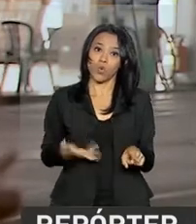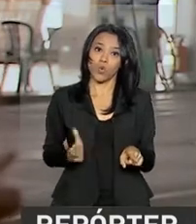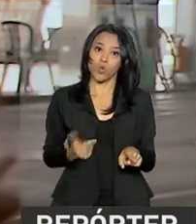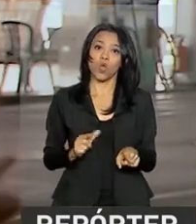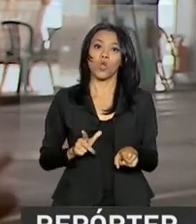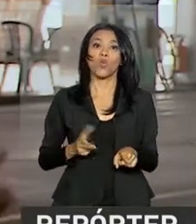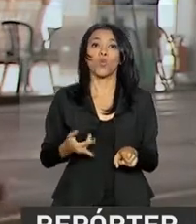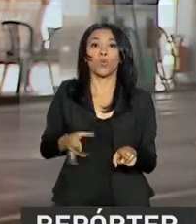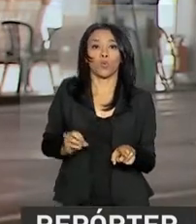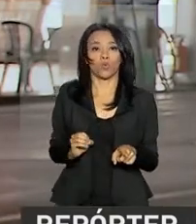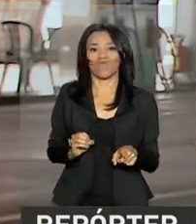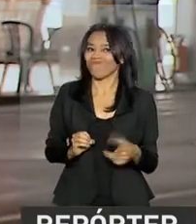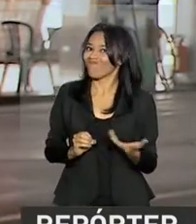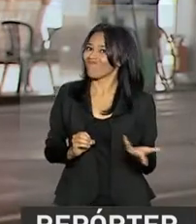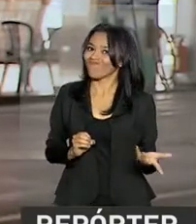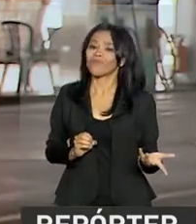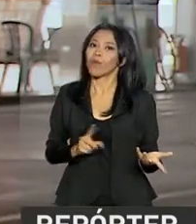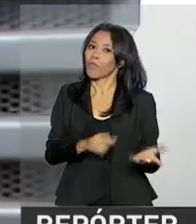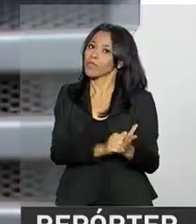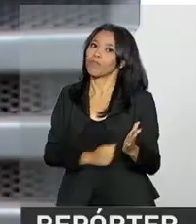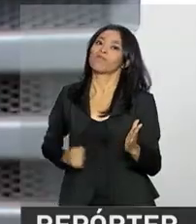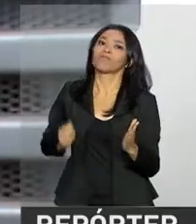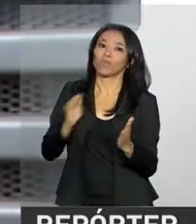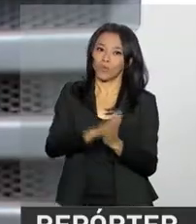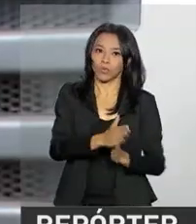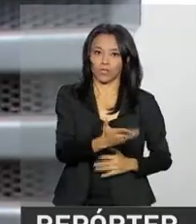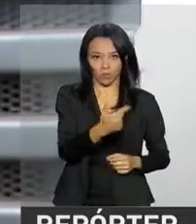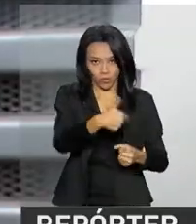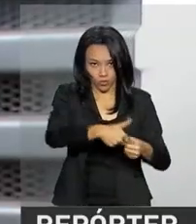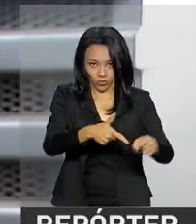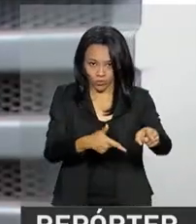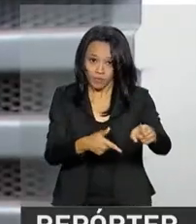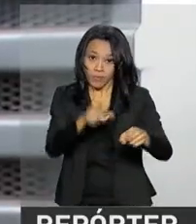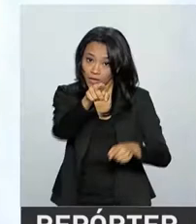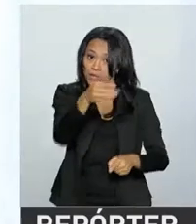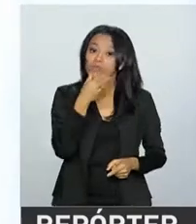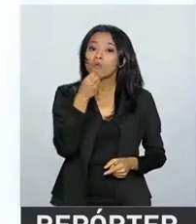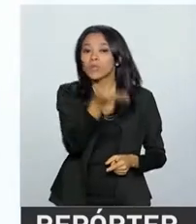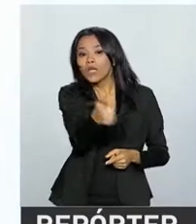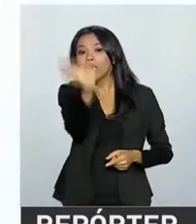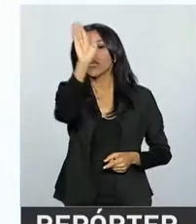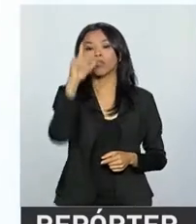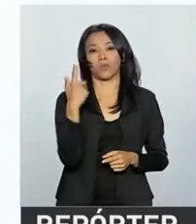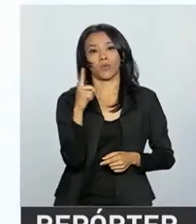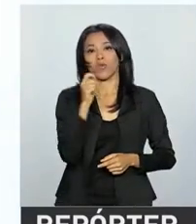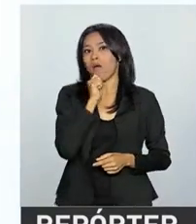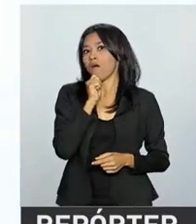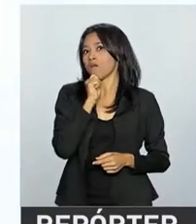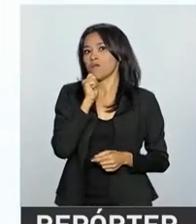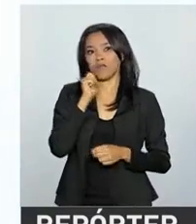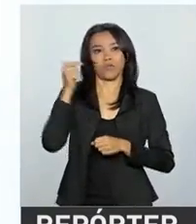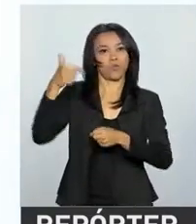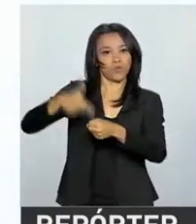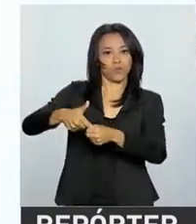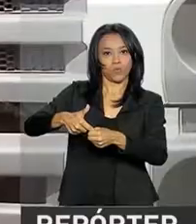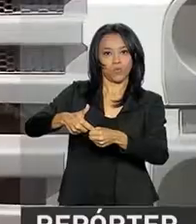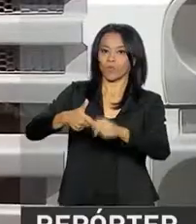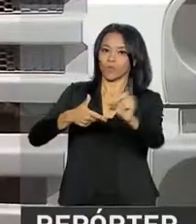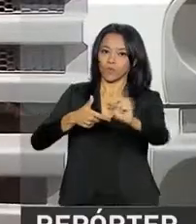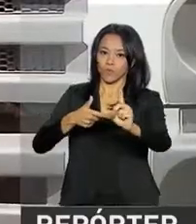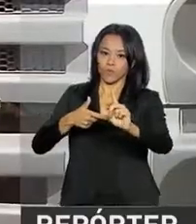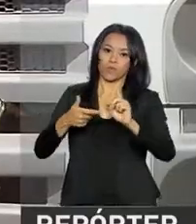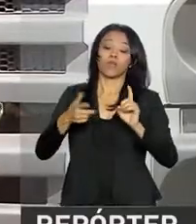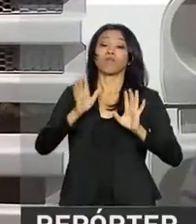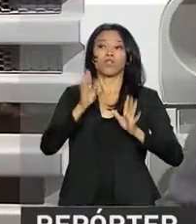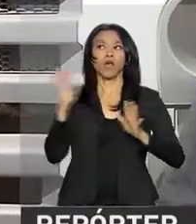sem justificativa, então ele pode ser autuado. Marcléo está indo para Goiânia. Ele ainda não abasteceu após a redução do diesel, mas